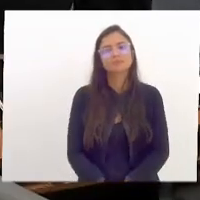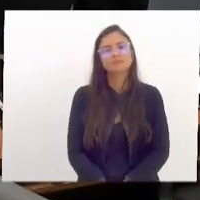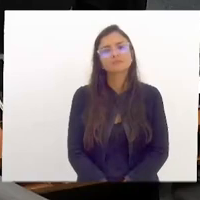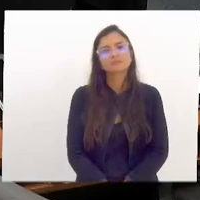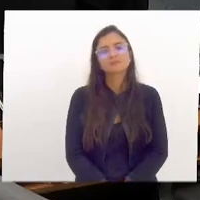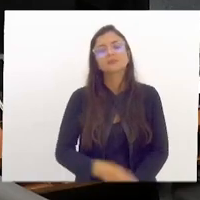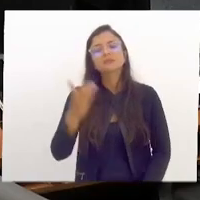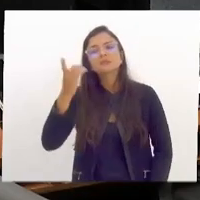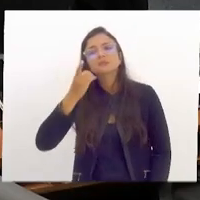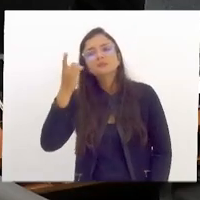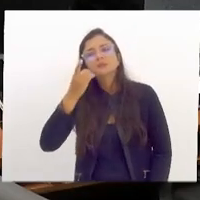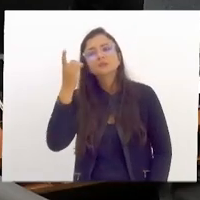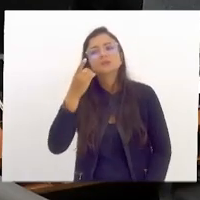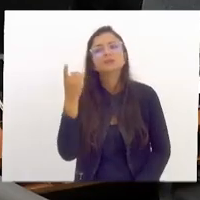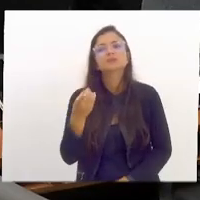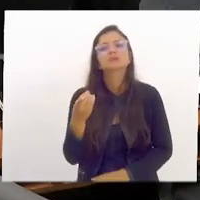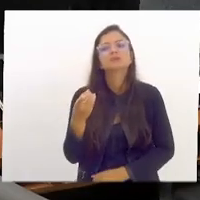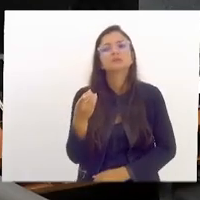Deputada,